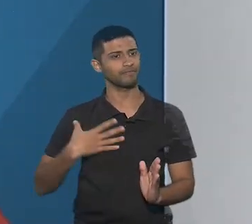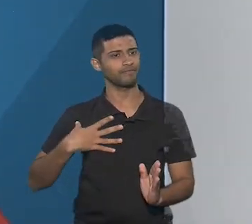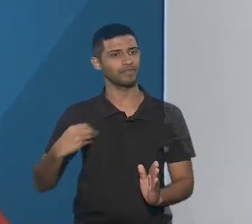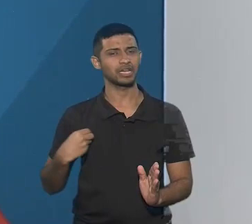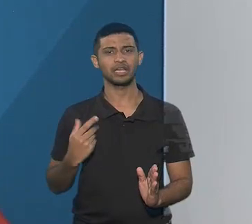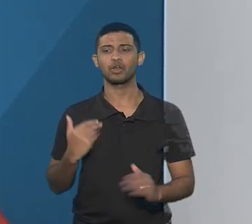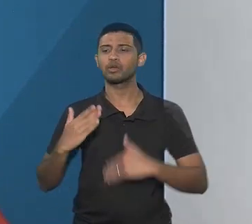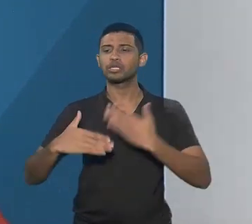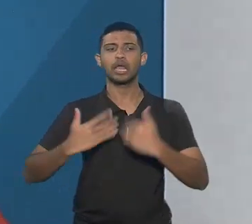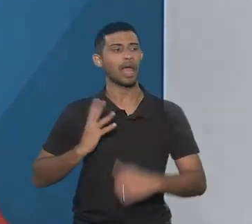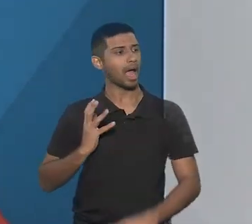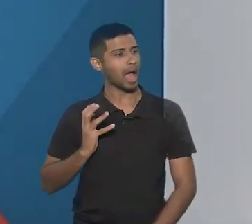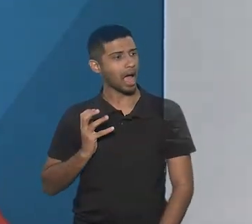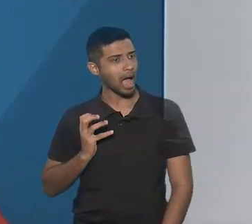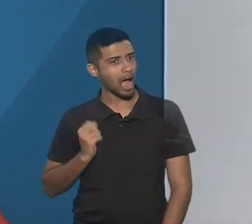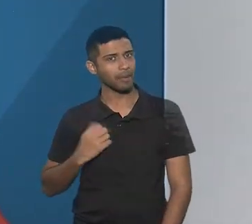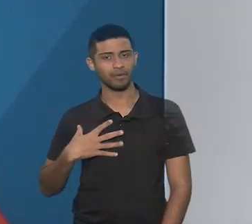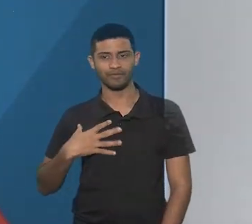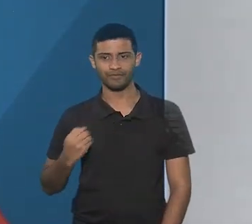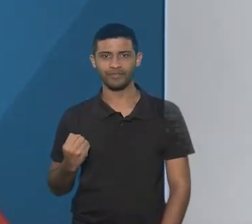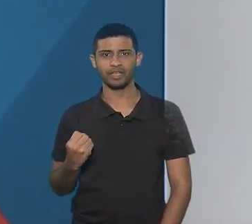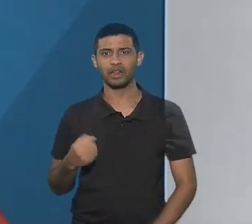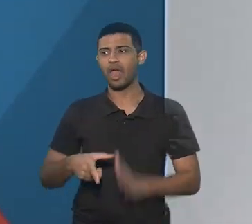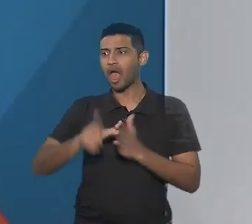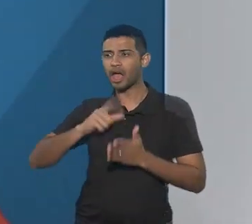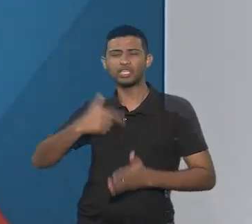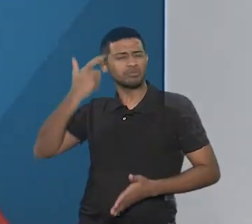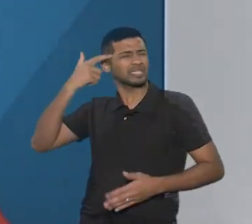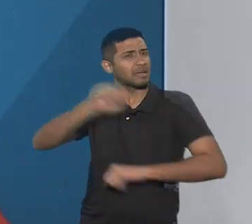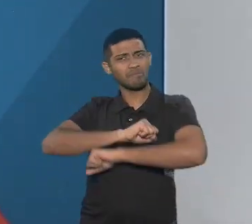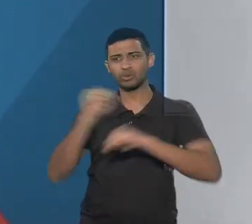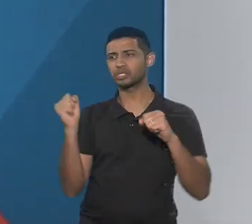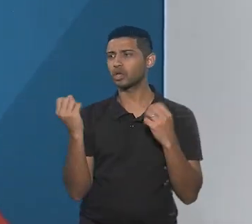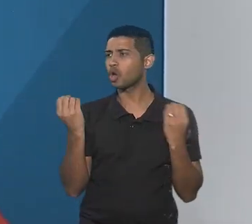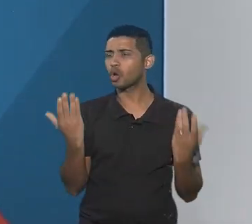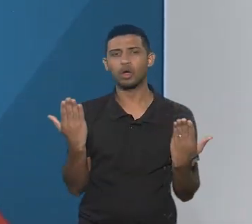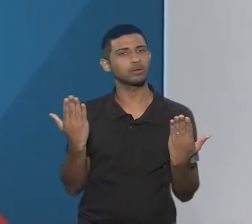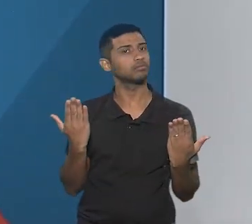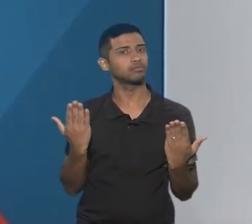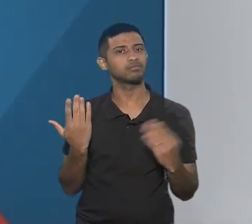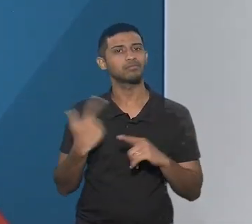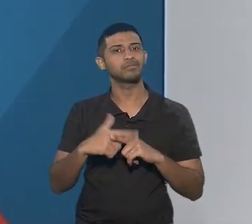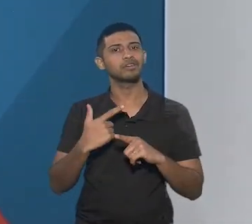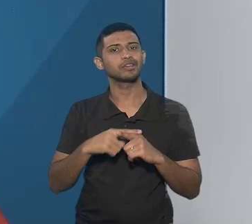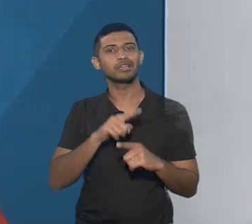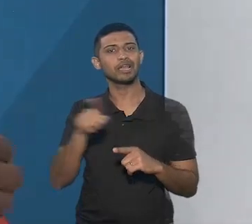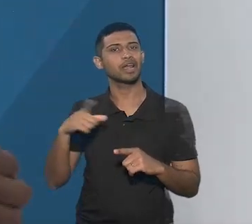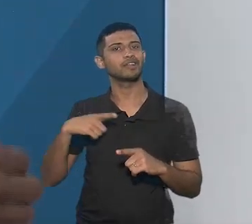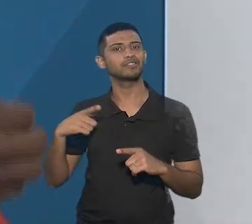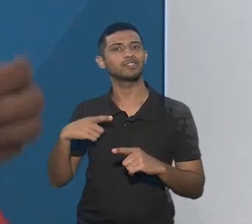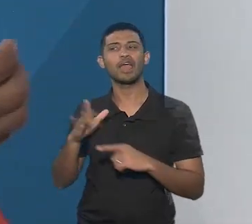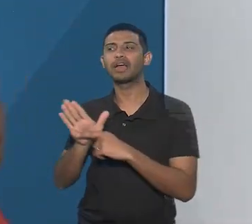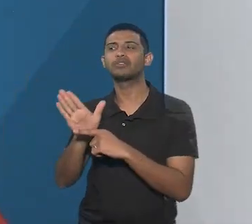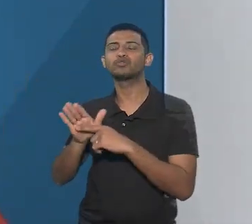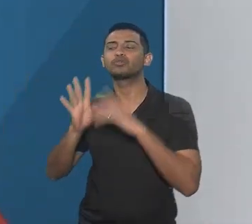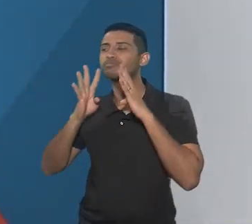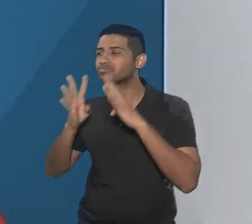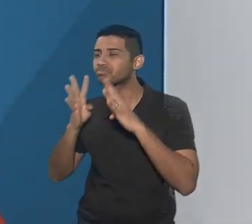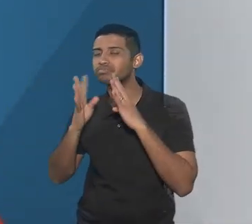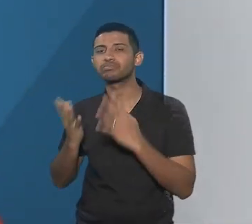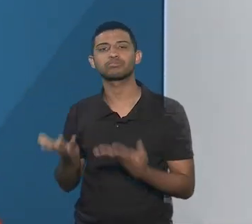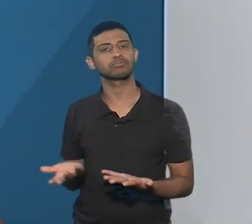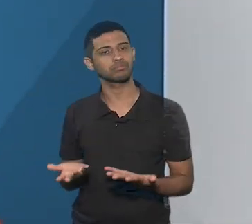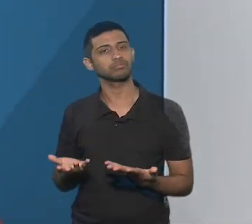essas crianças e elas amam essas crianças, o que parecia impossível aos olhos humanos. Mas por quê? Porque elas tiveram